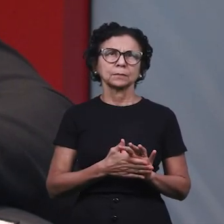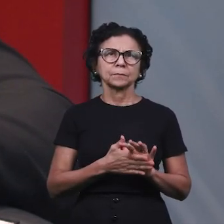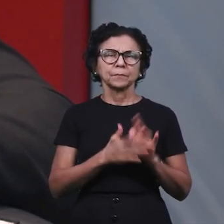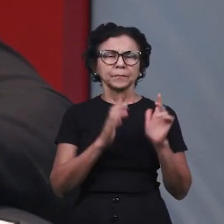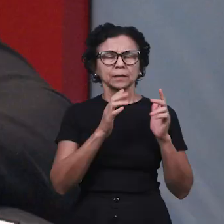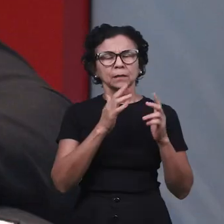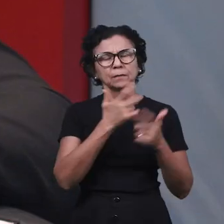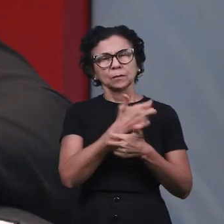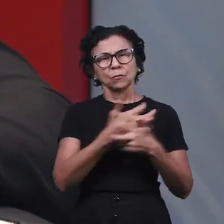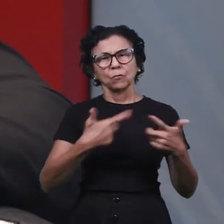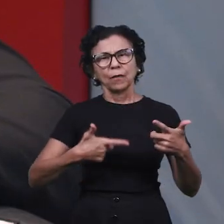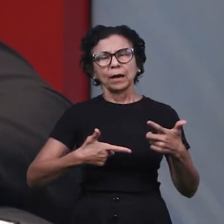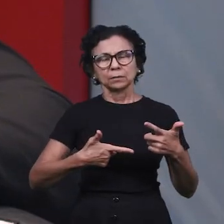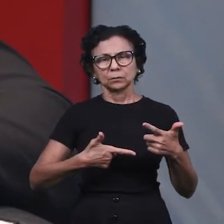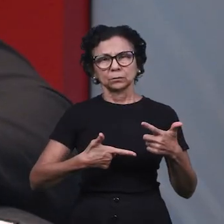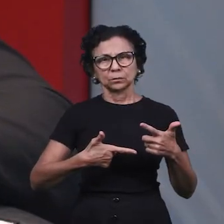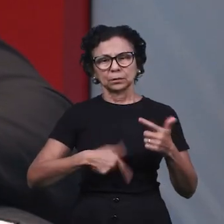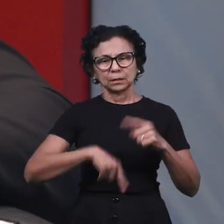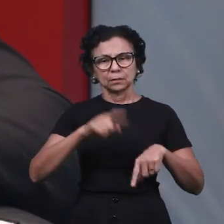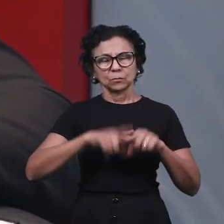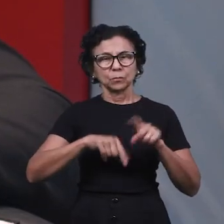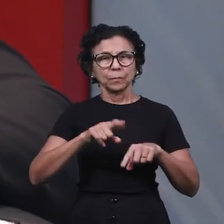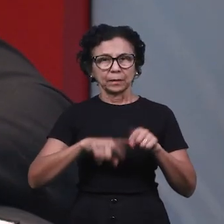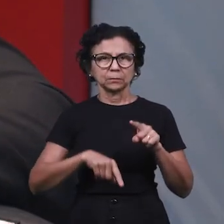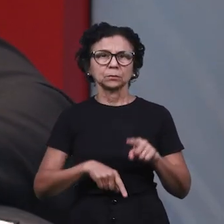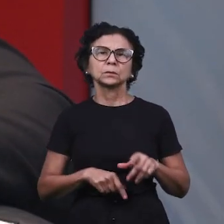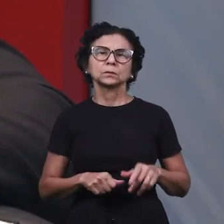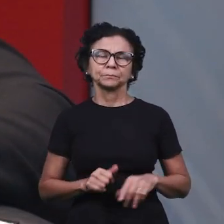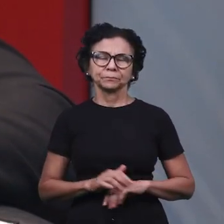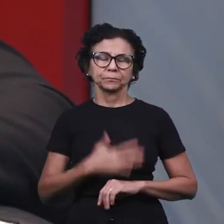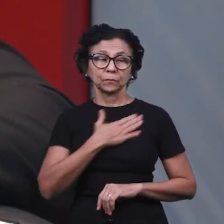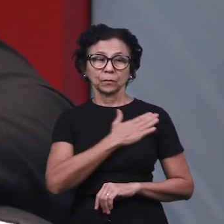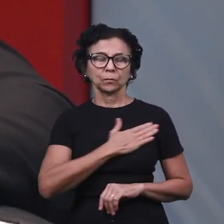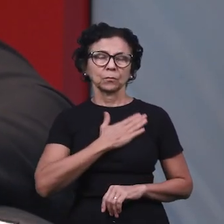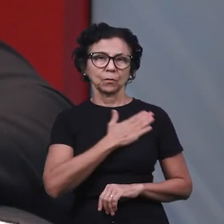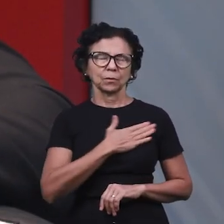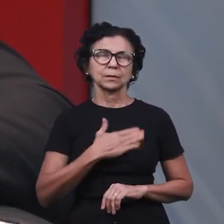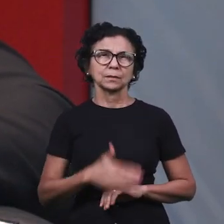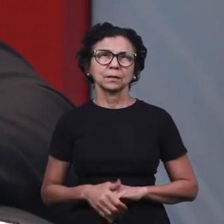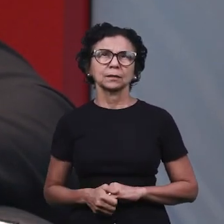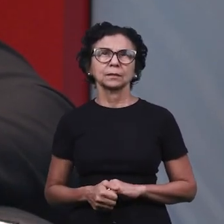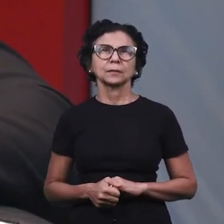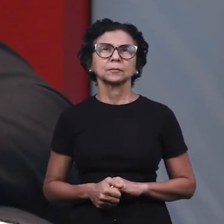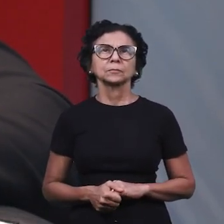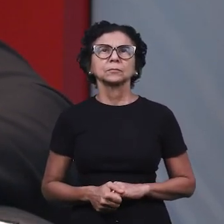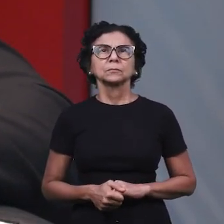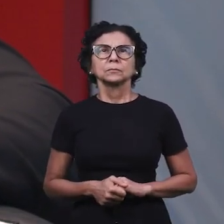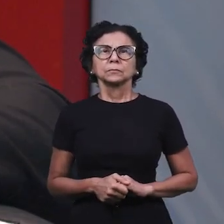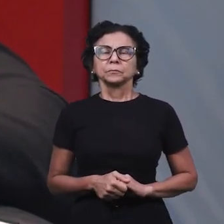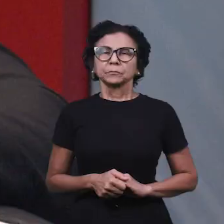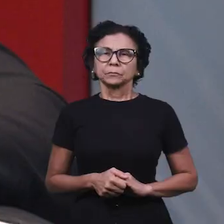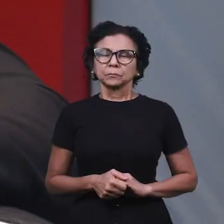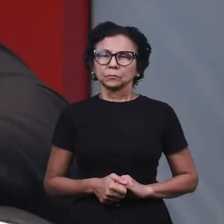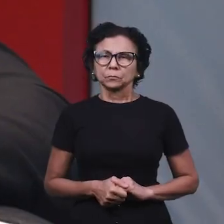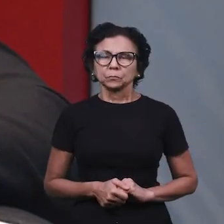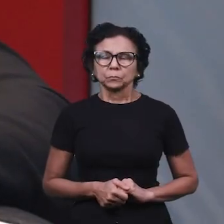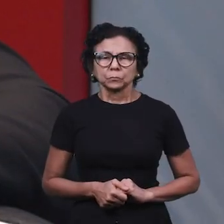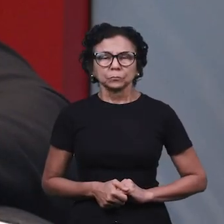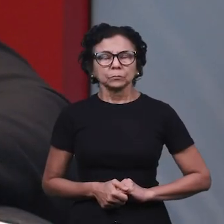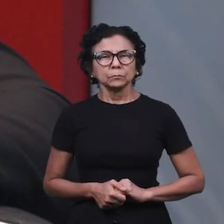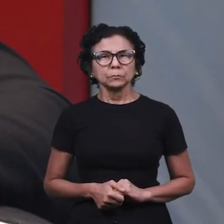bateria, é vídeo. E as crianças estão envolvidas. Não deixe seu filho focado em outras coisas. Recurso não